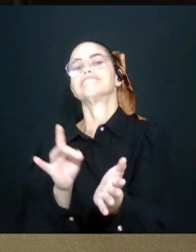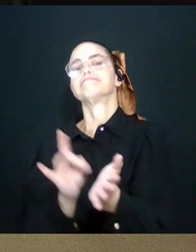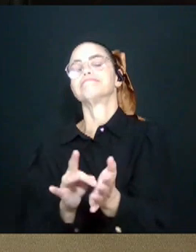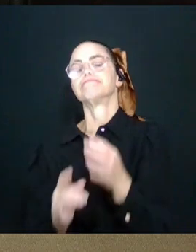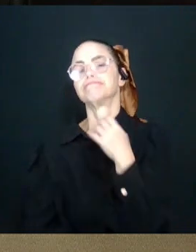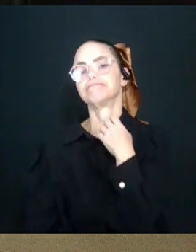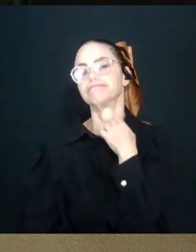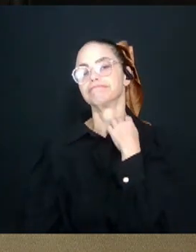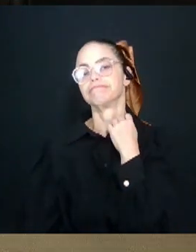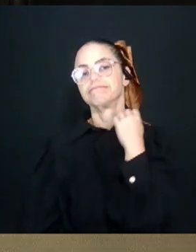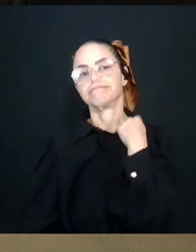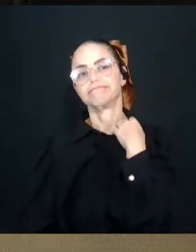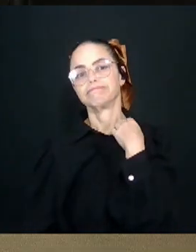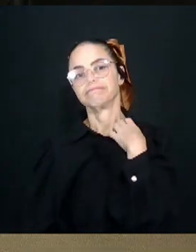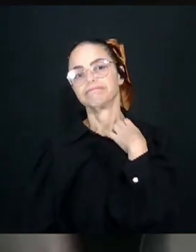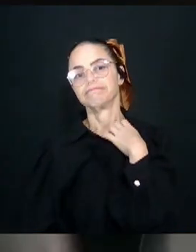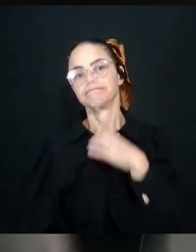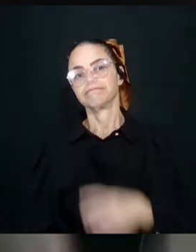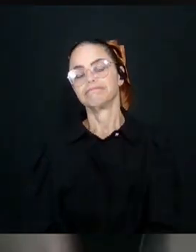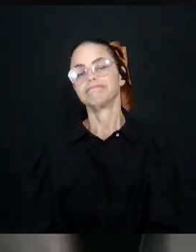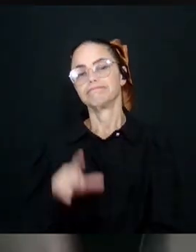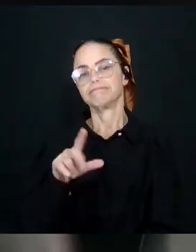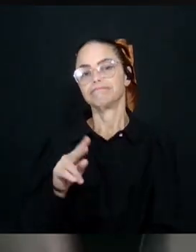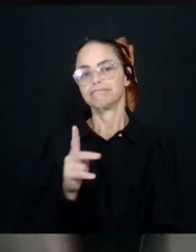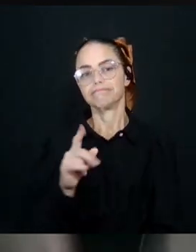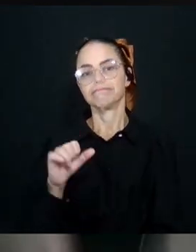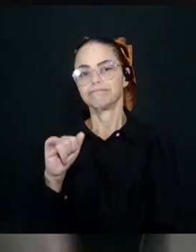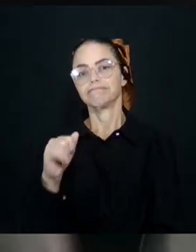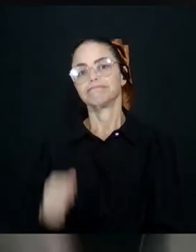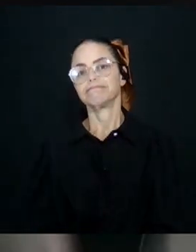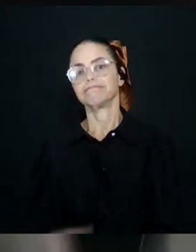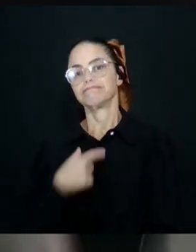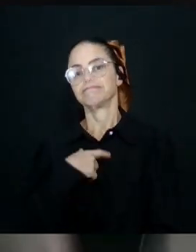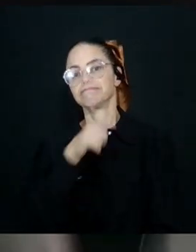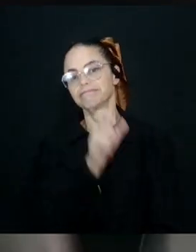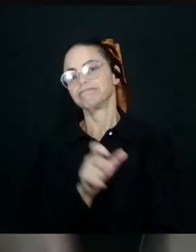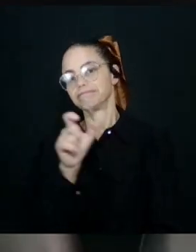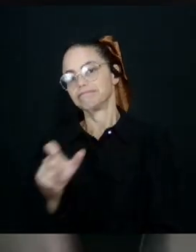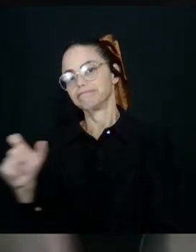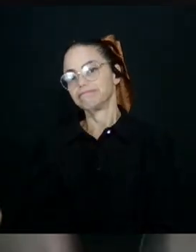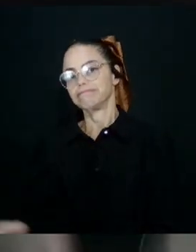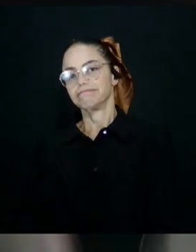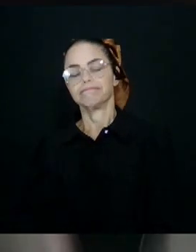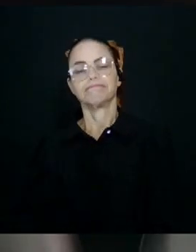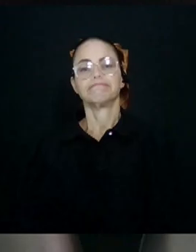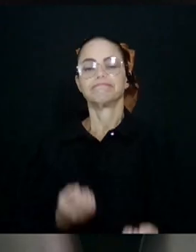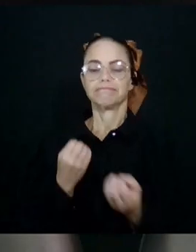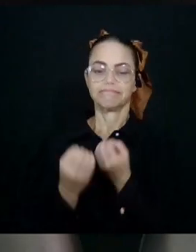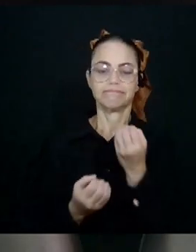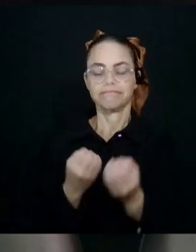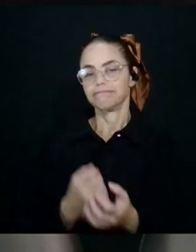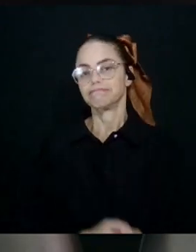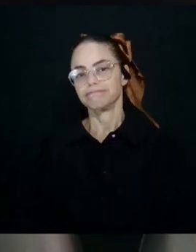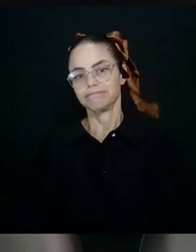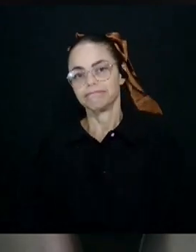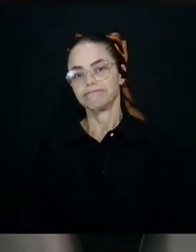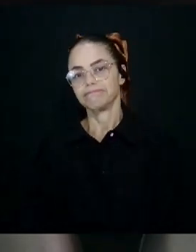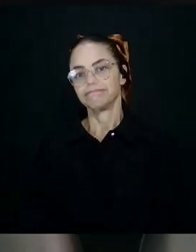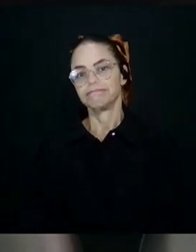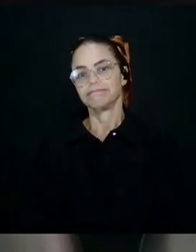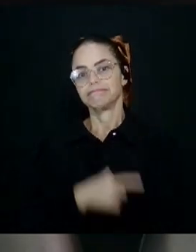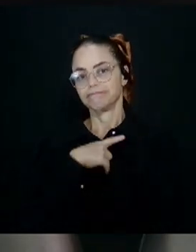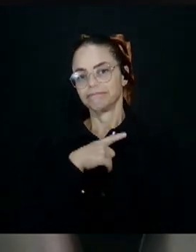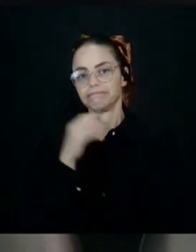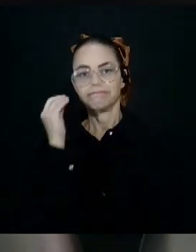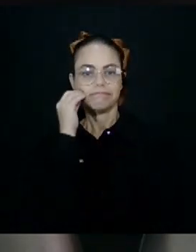como o Lute disse, né, as personas, né, como a gente tenta ser quem não